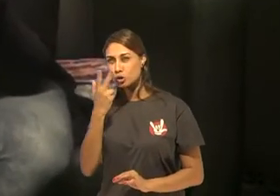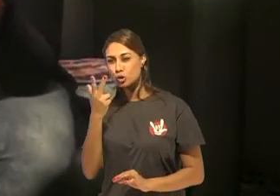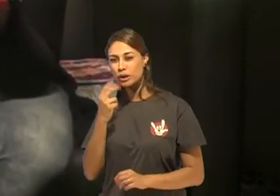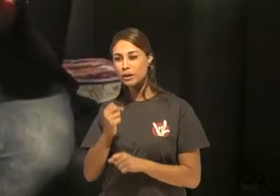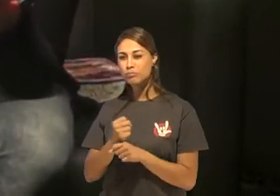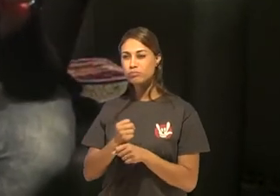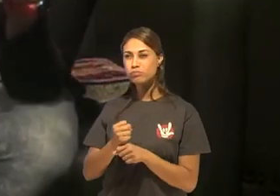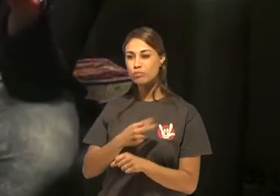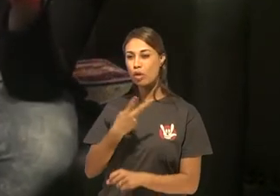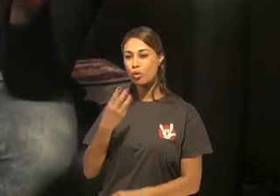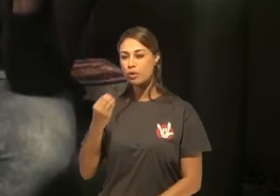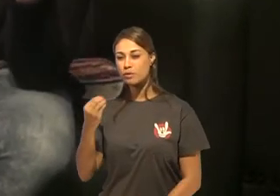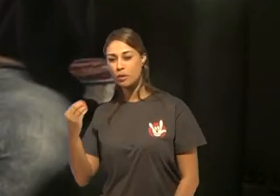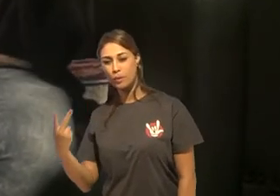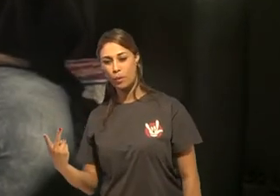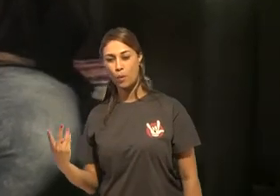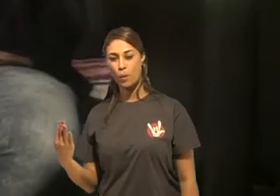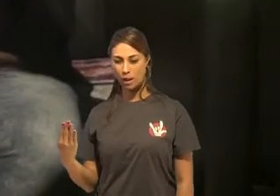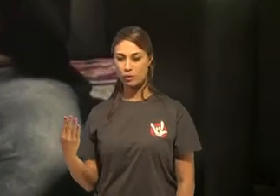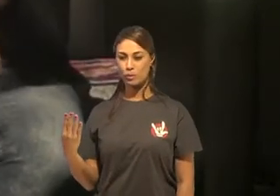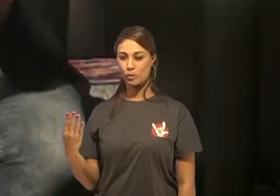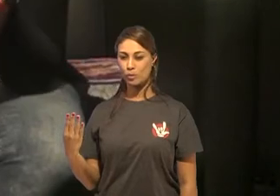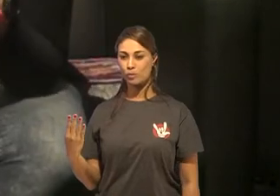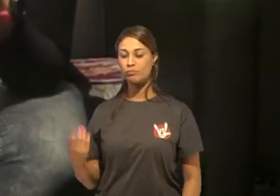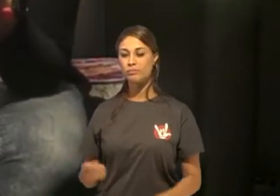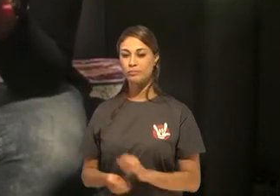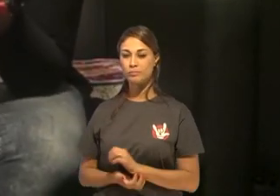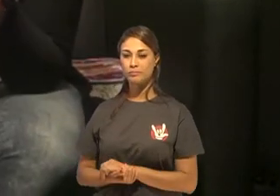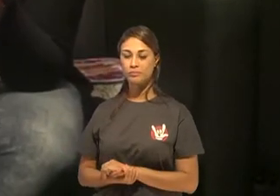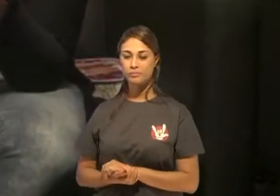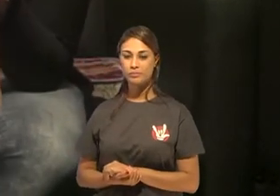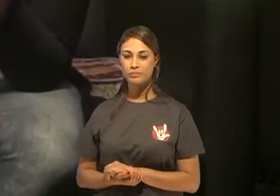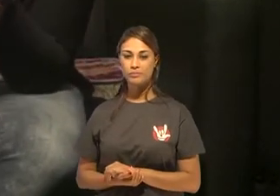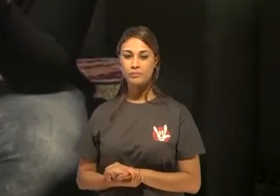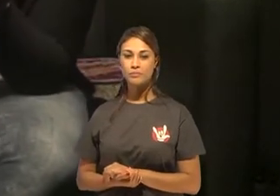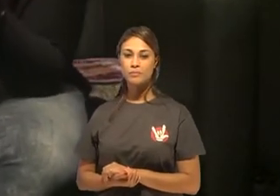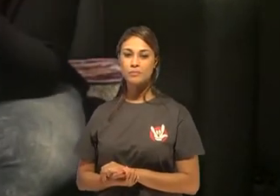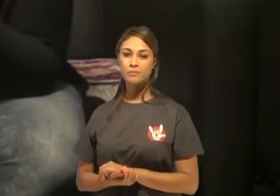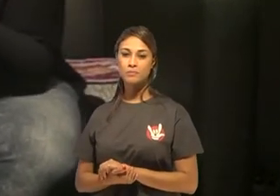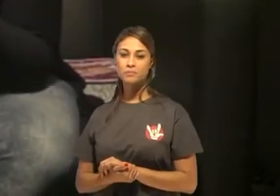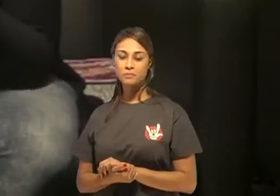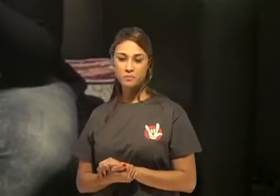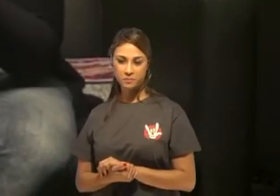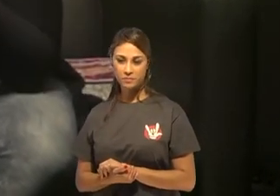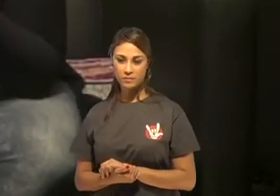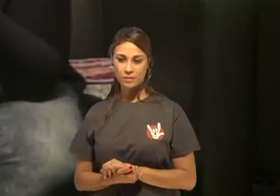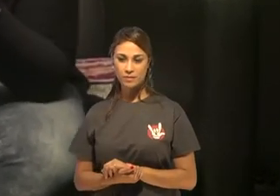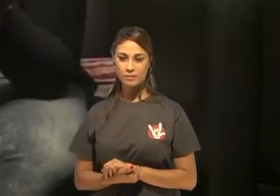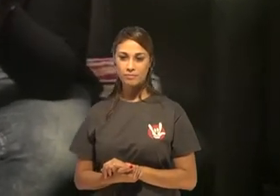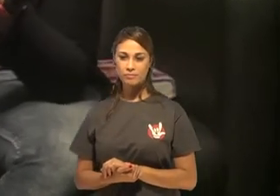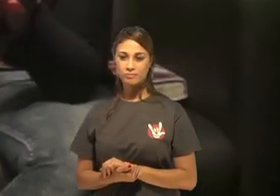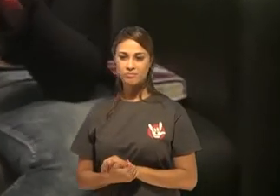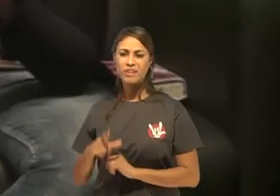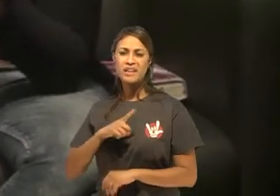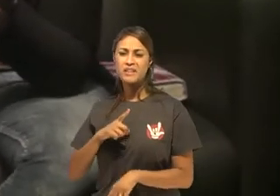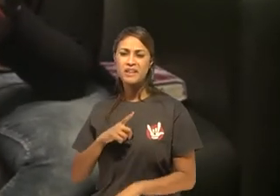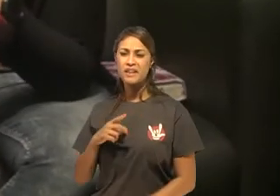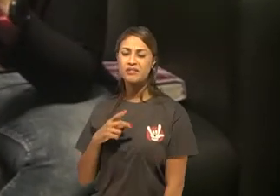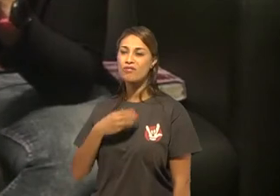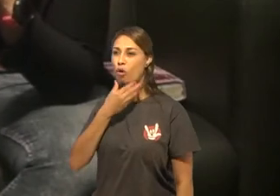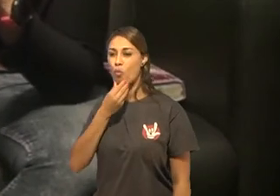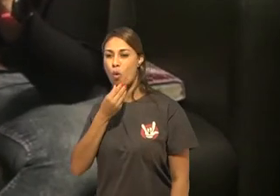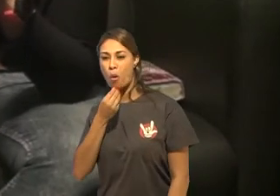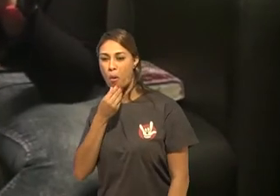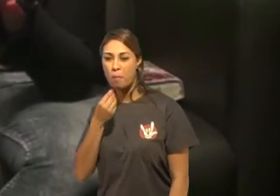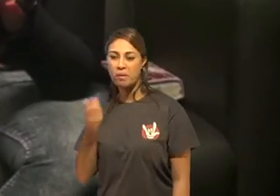Foi isso, Vinícius? 2004? Lá do seu Isidoro, do seu Francisco? Seu Orlando, sei lá. Era o nome do dono do acampamento. Nós fomos